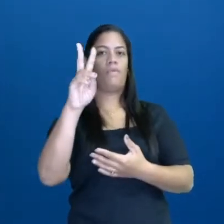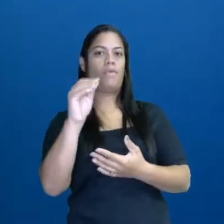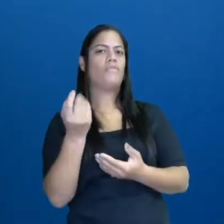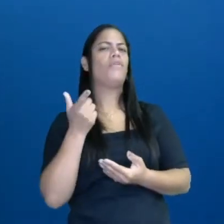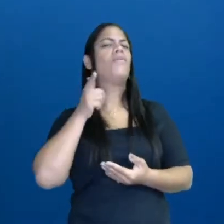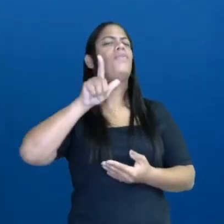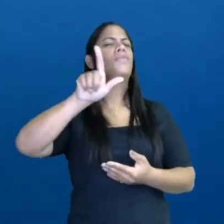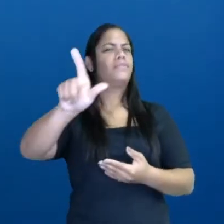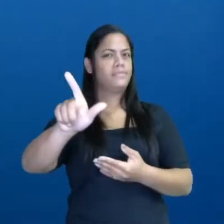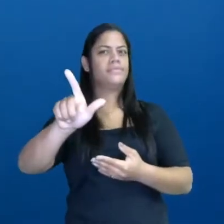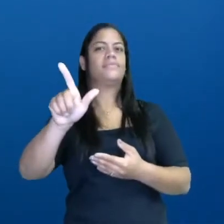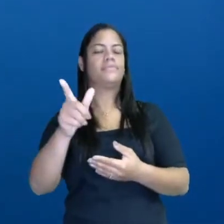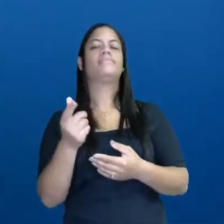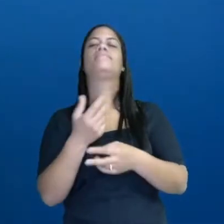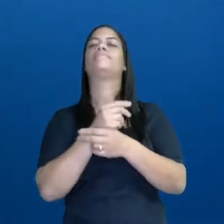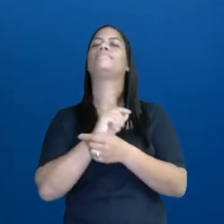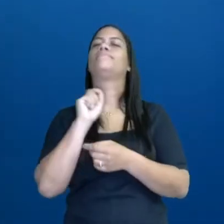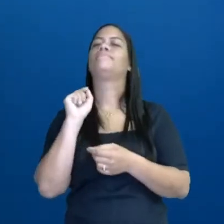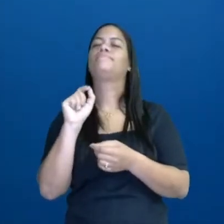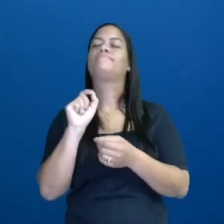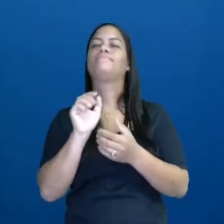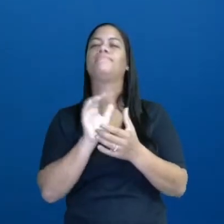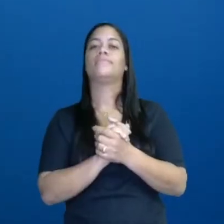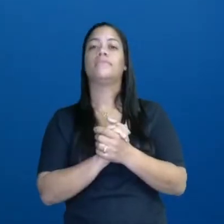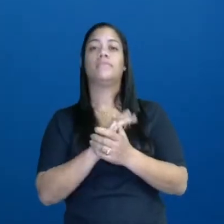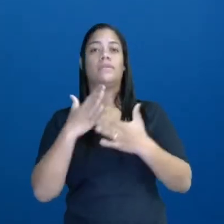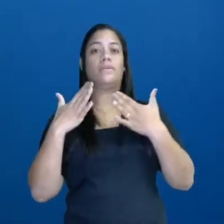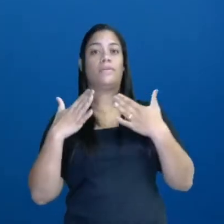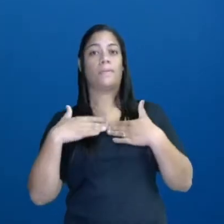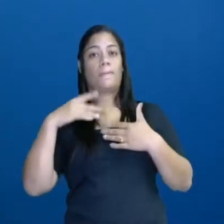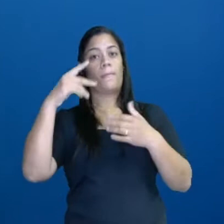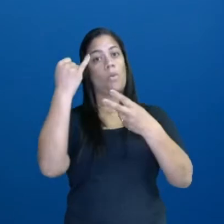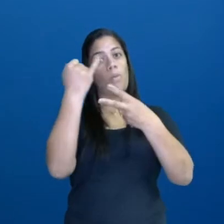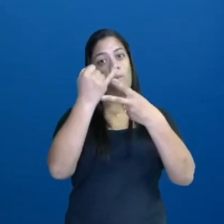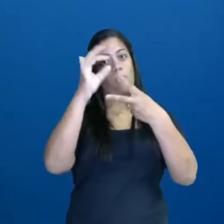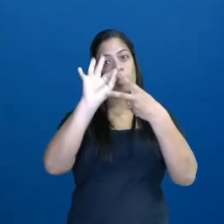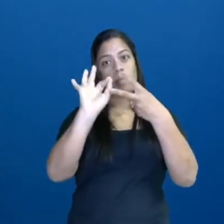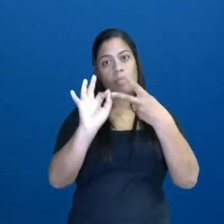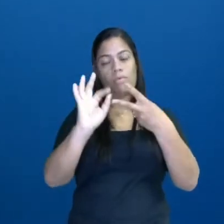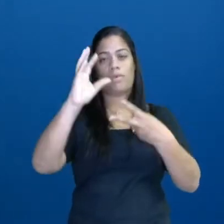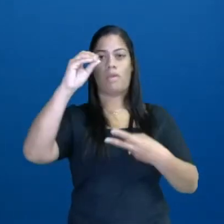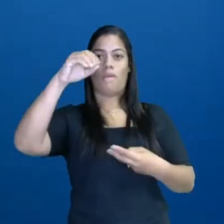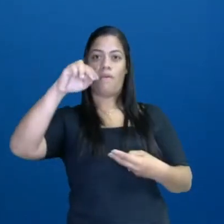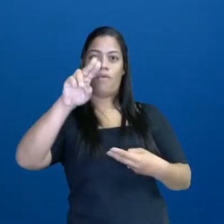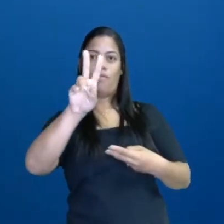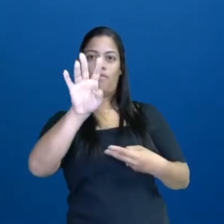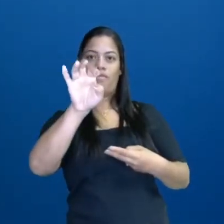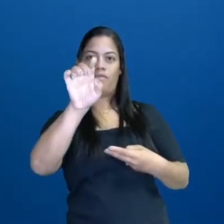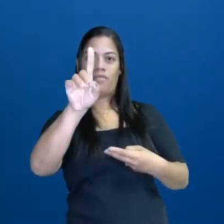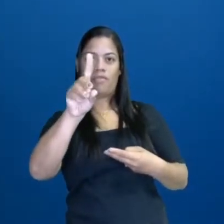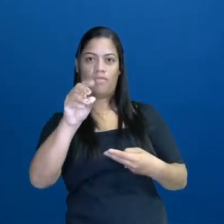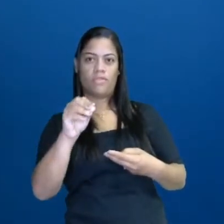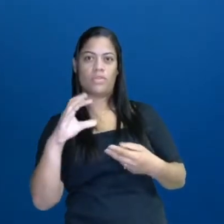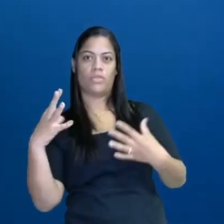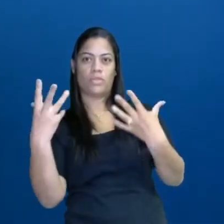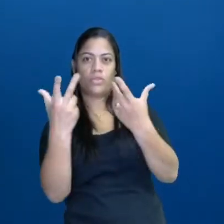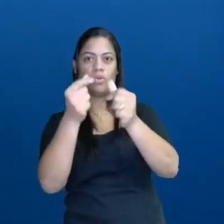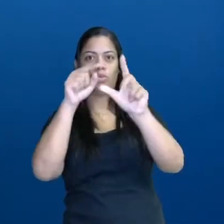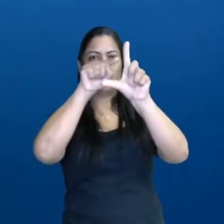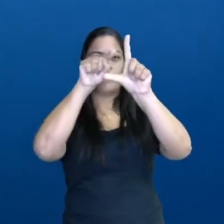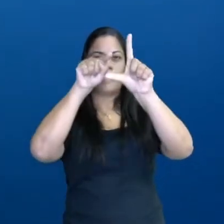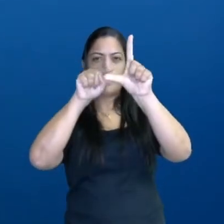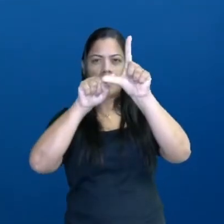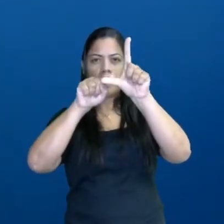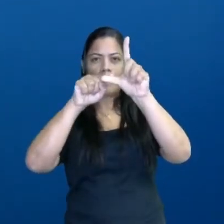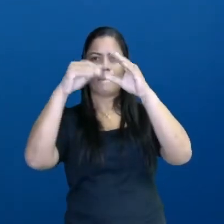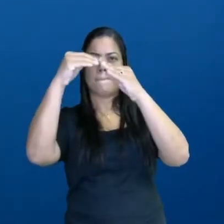Outro método é o seguinte. No meu polígono convexo, todos os meus ângulos, eles são o quê?